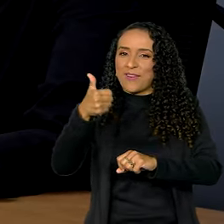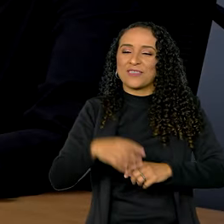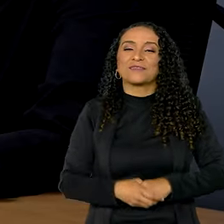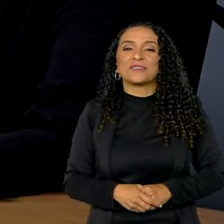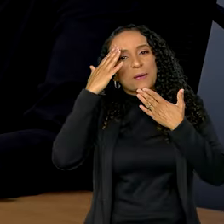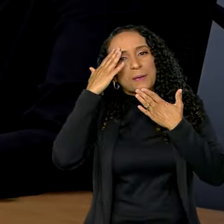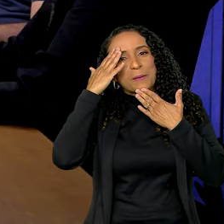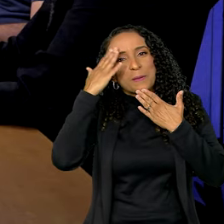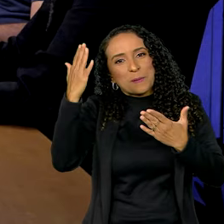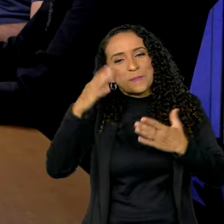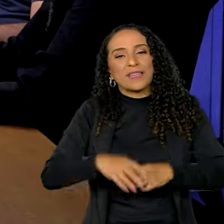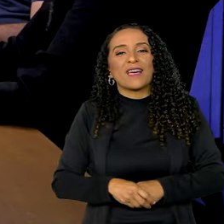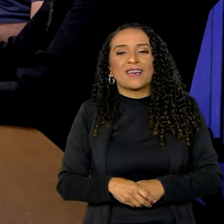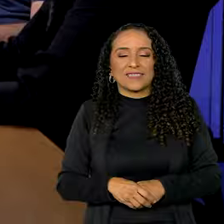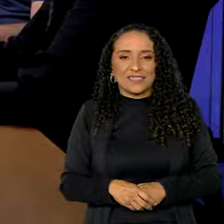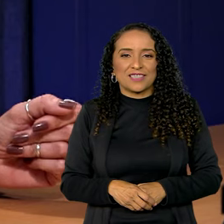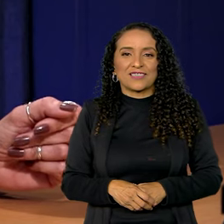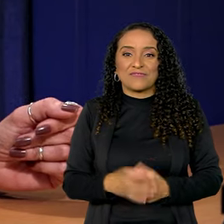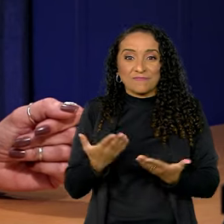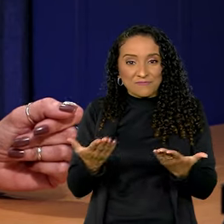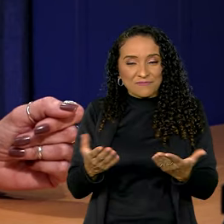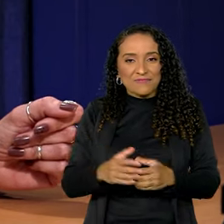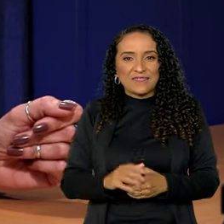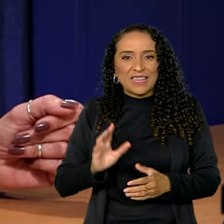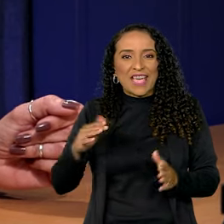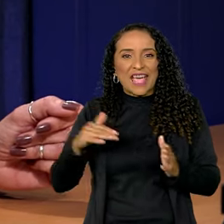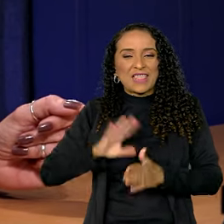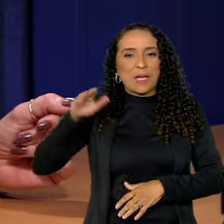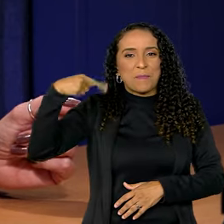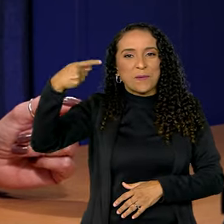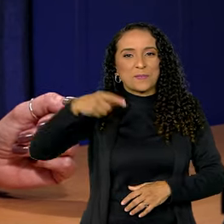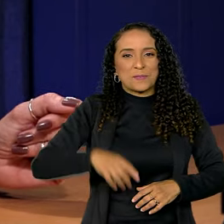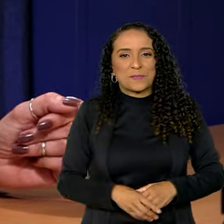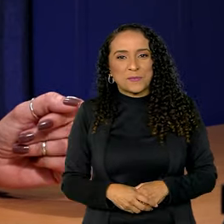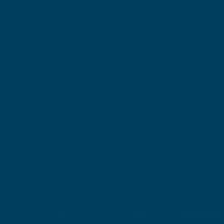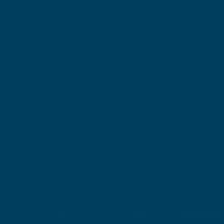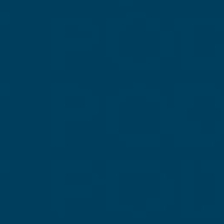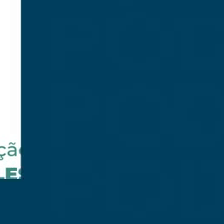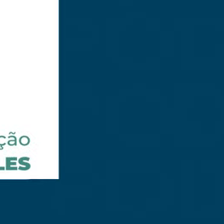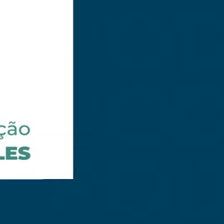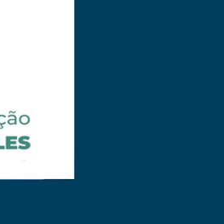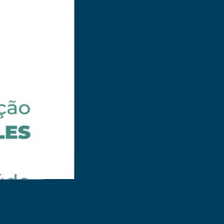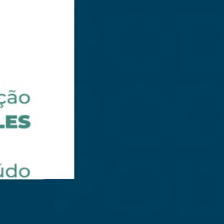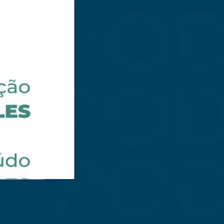o melhor muito obrigada obrigada a você até a